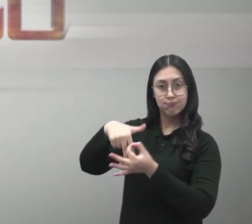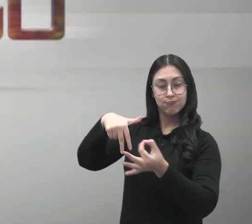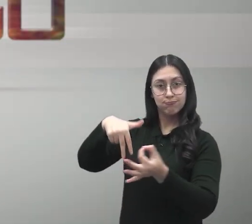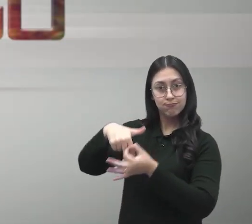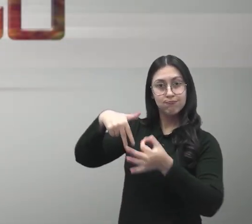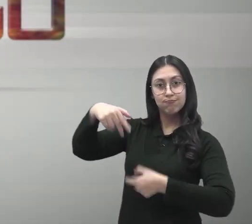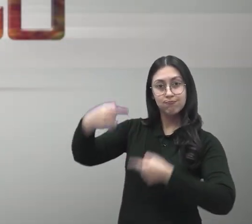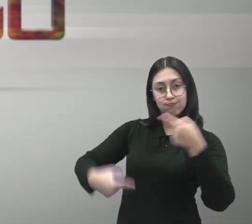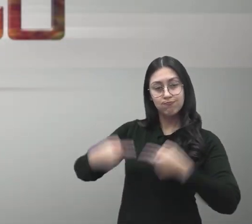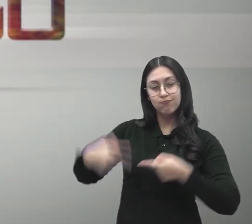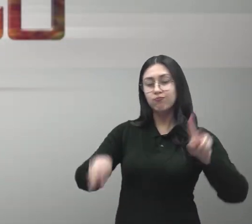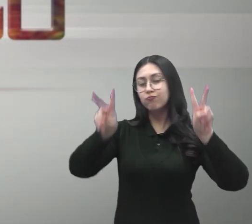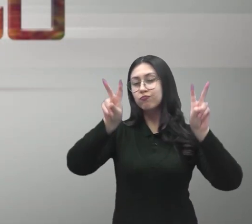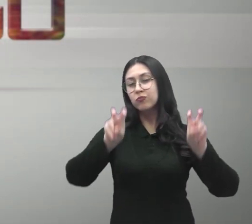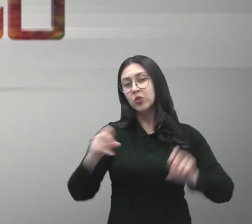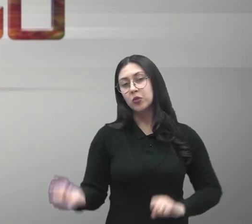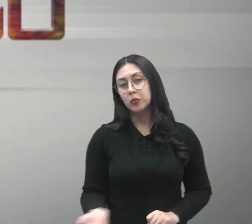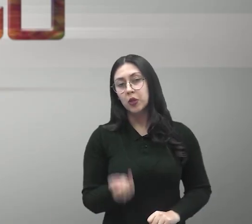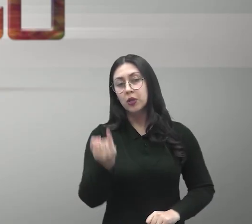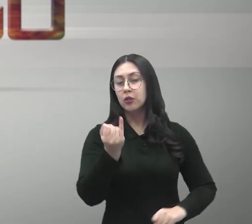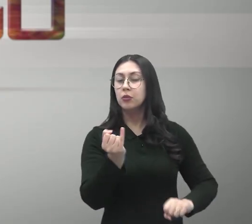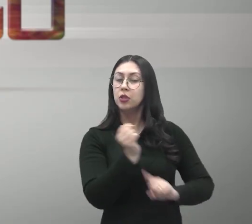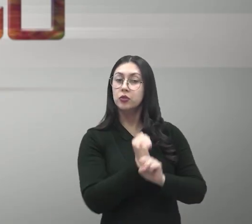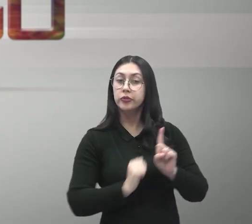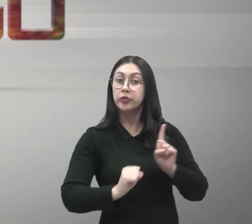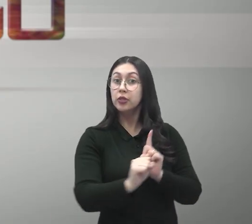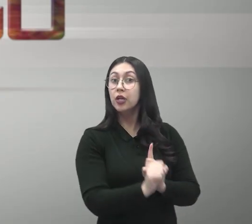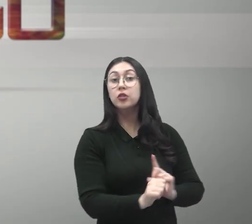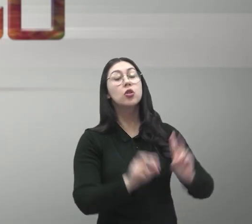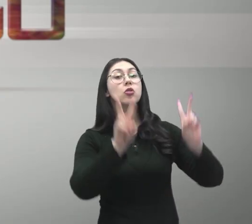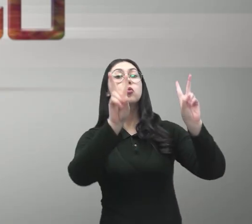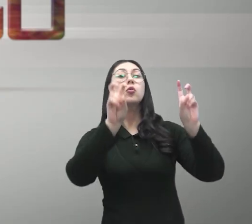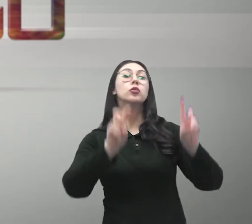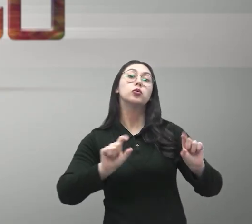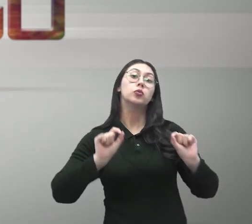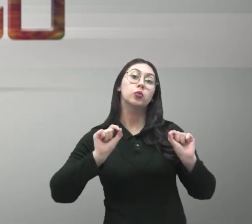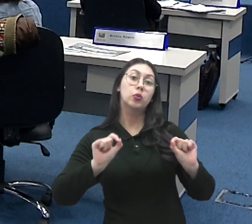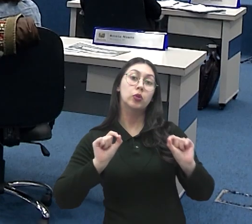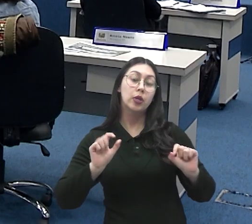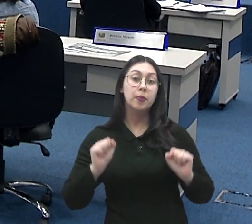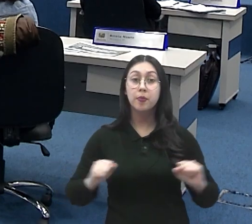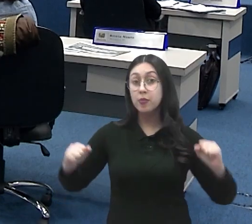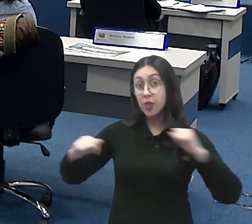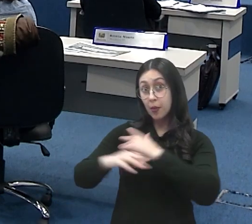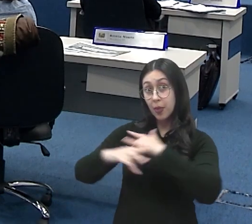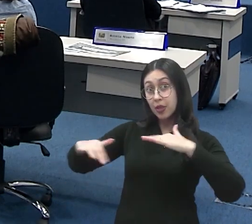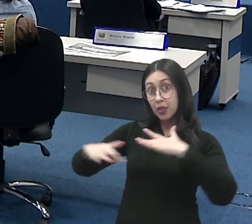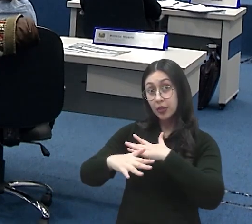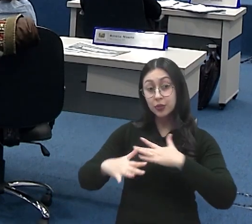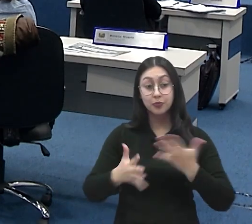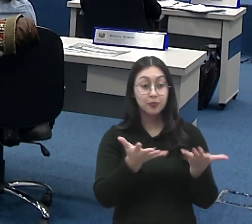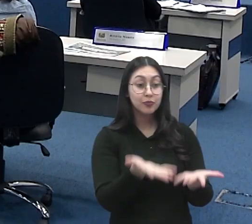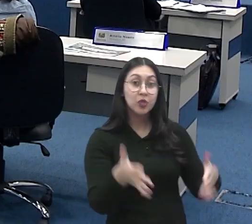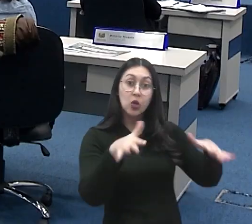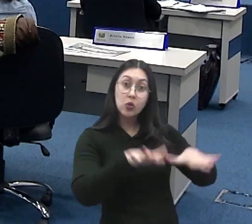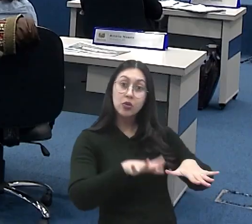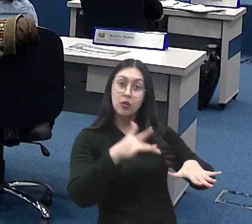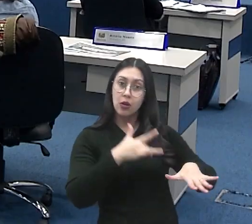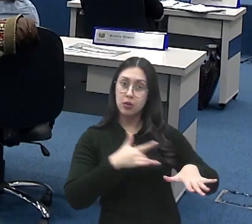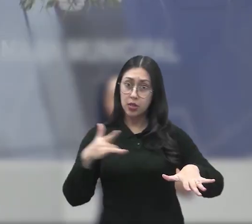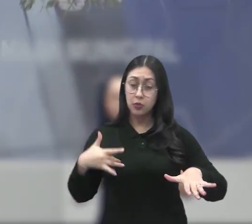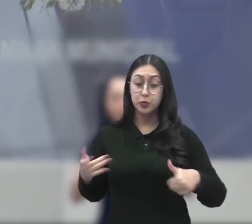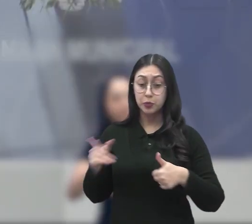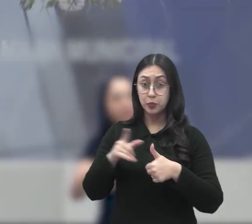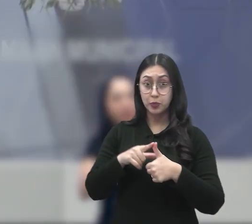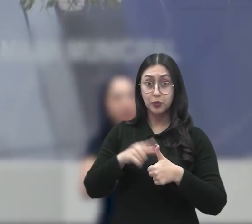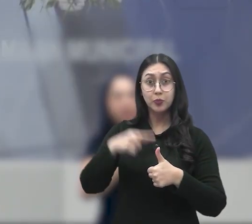à tribuna para debater assuntos de interesse público, os temas abordados foram mobilidade urbana, inclusão e